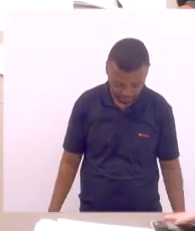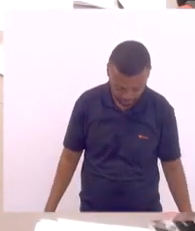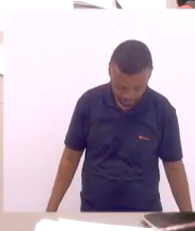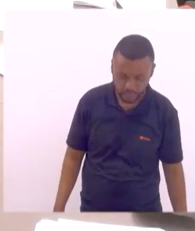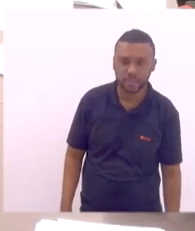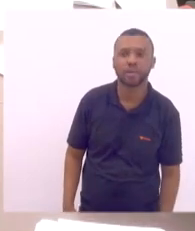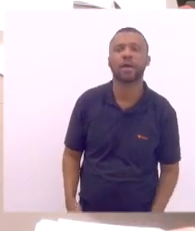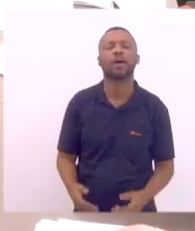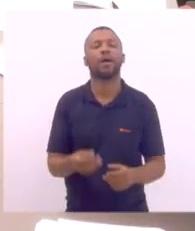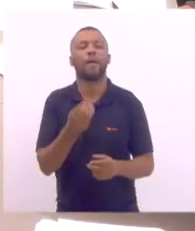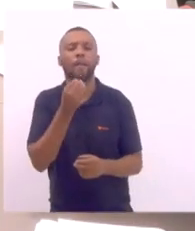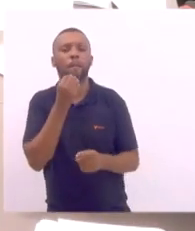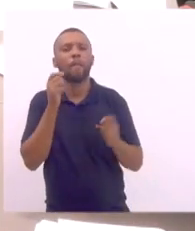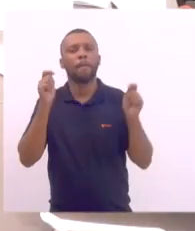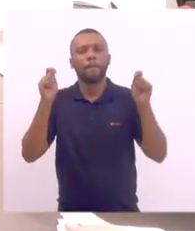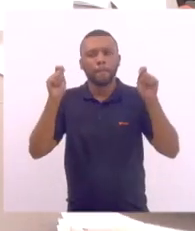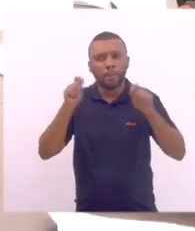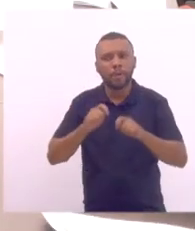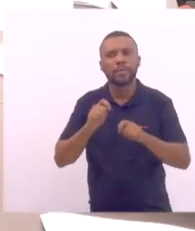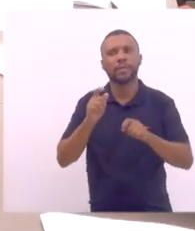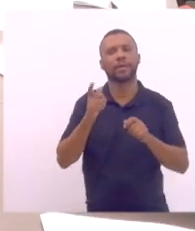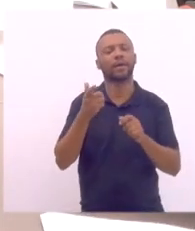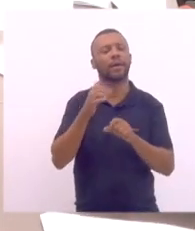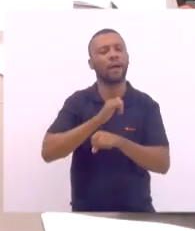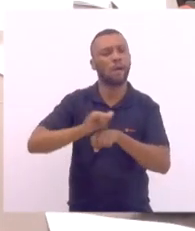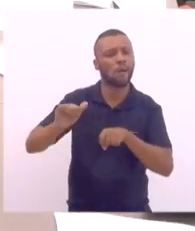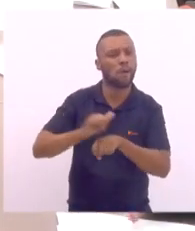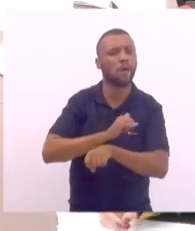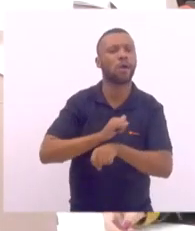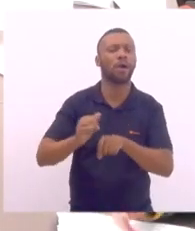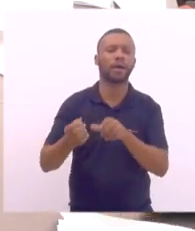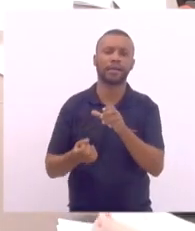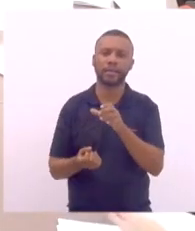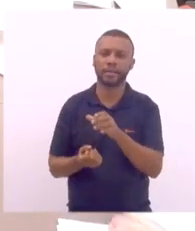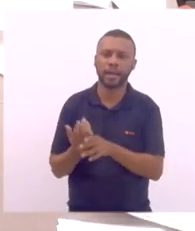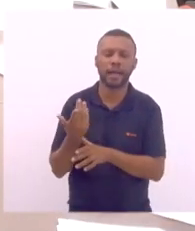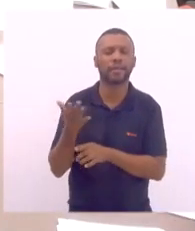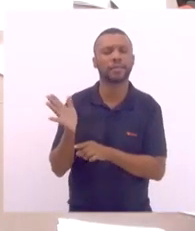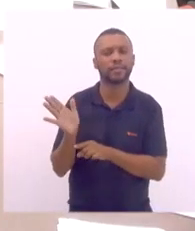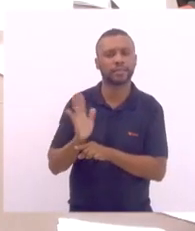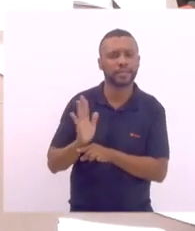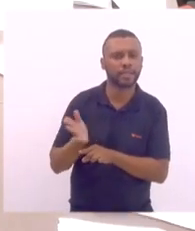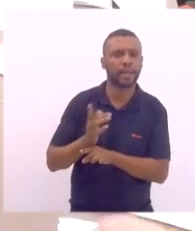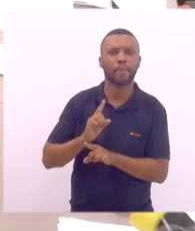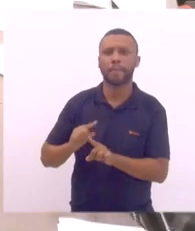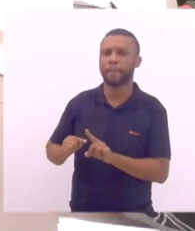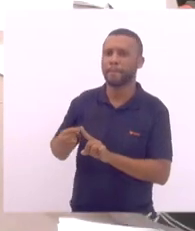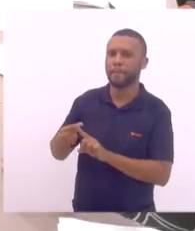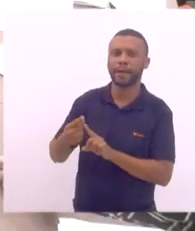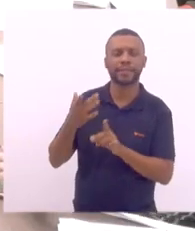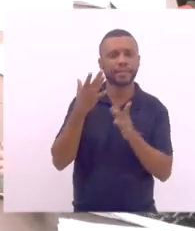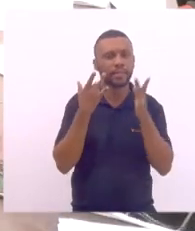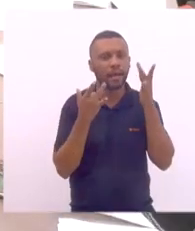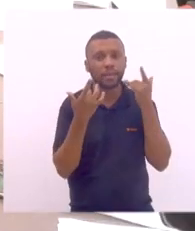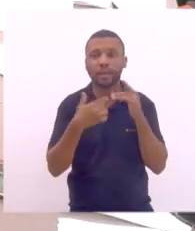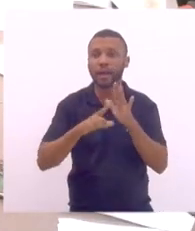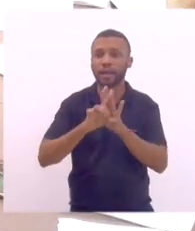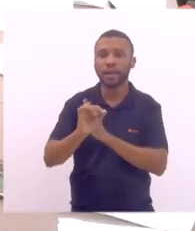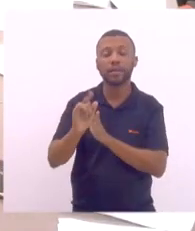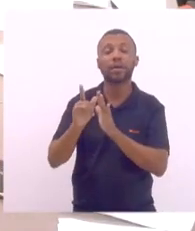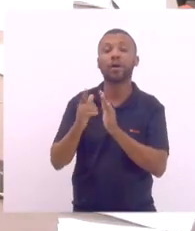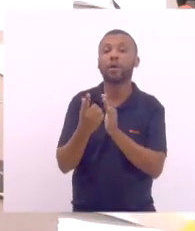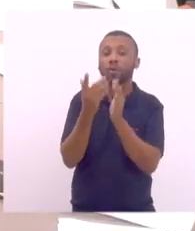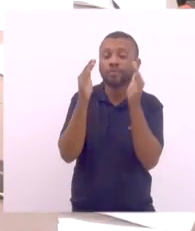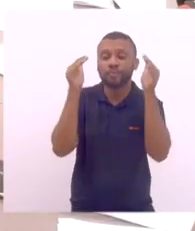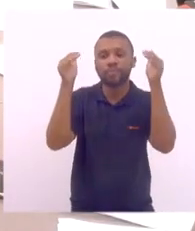poderá, entendeu? Cria uma alternativa dos cinemas, teatros, shows. Então a lei vai criar única e